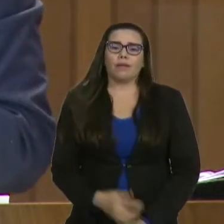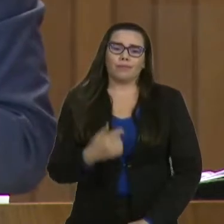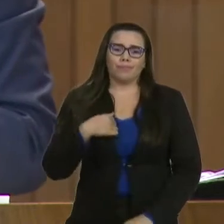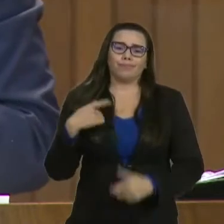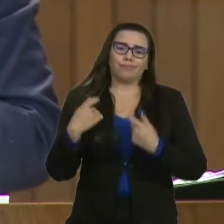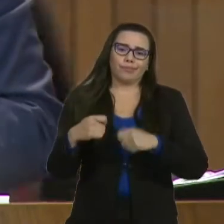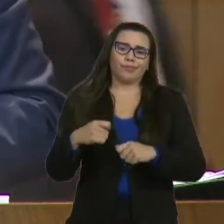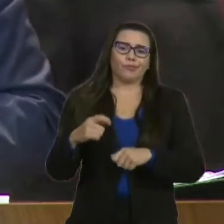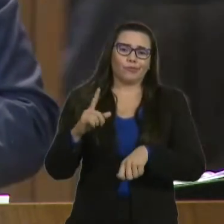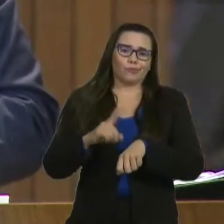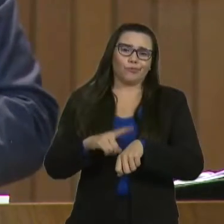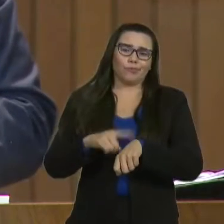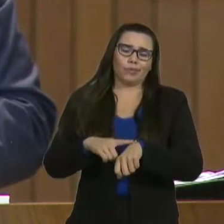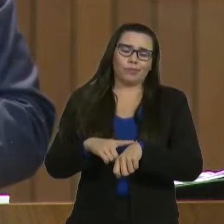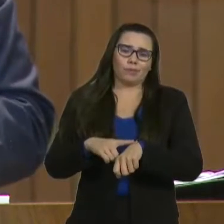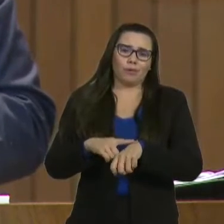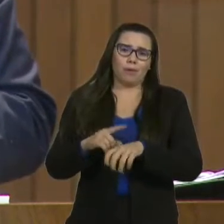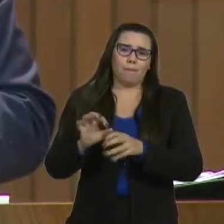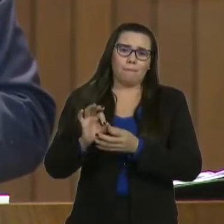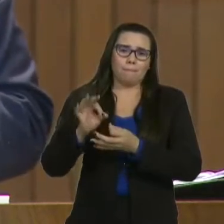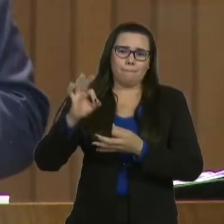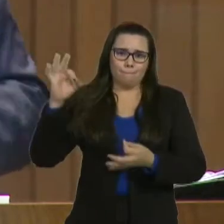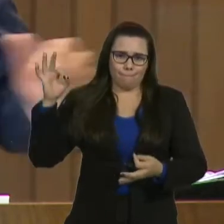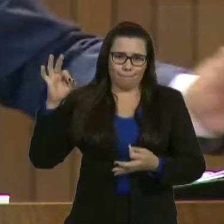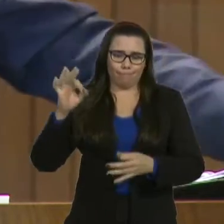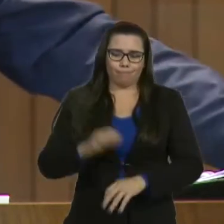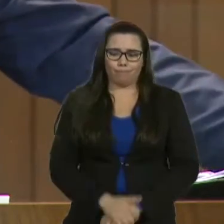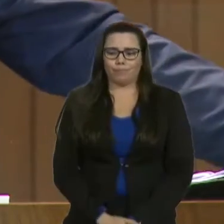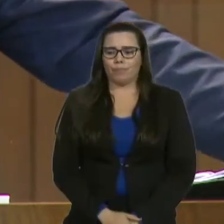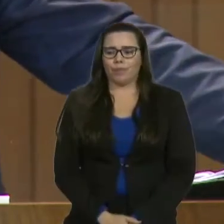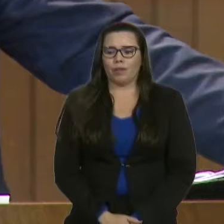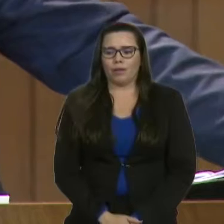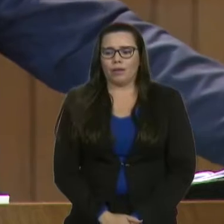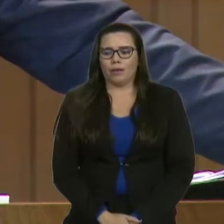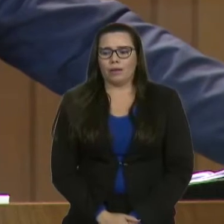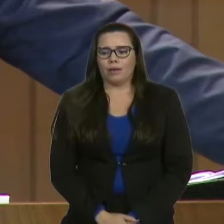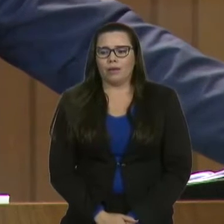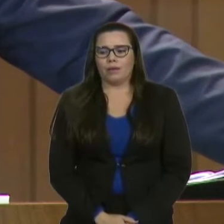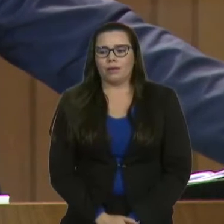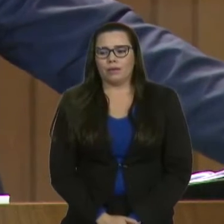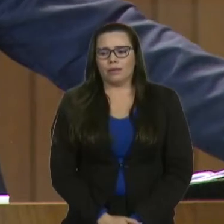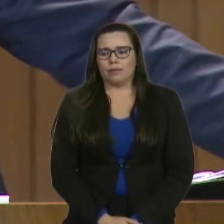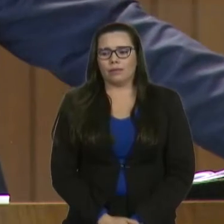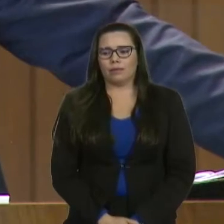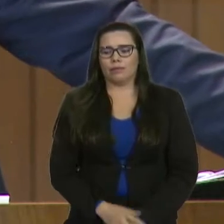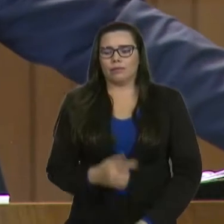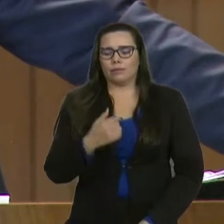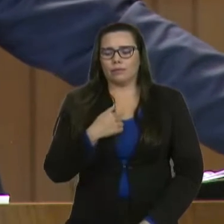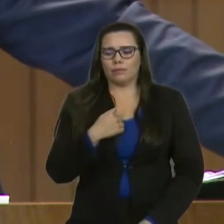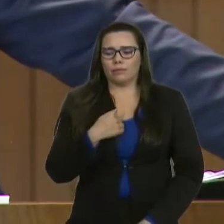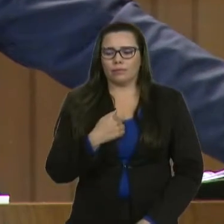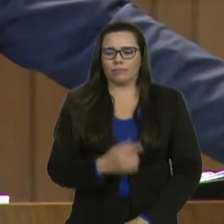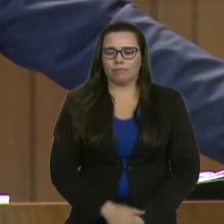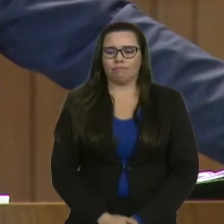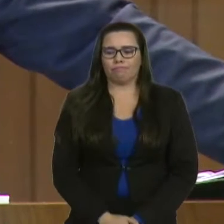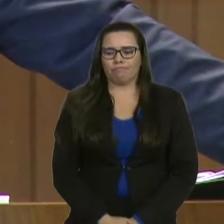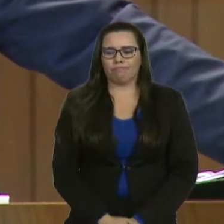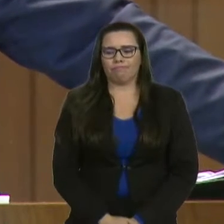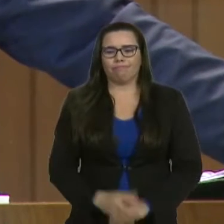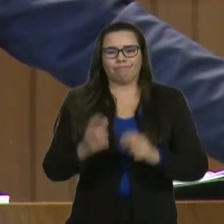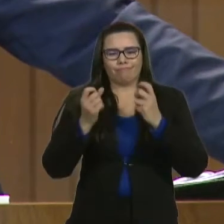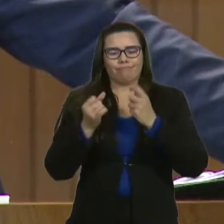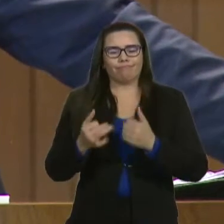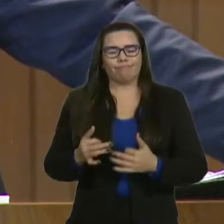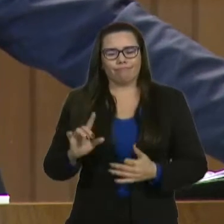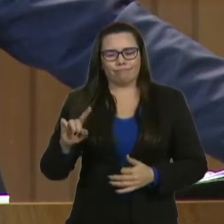dedicado só eles e aí eu faço depois do meu financiamento quebra a dança satisfação do que aconteceu nas últimas